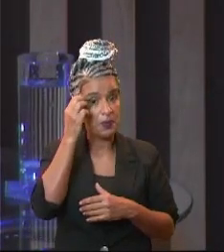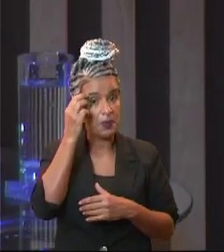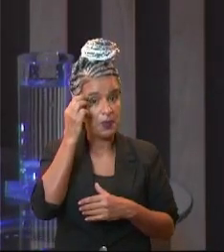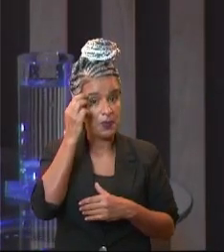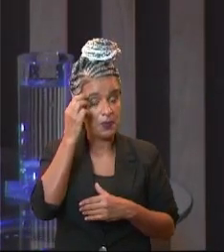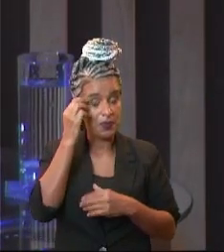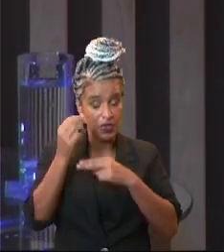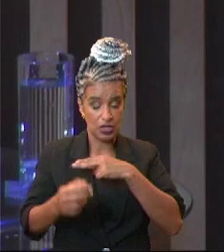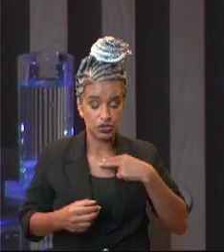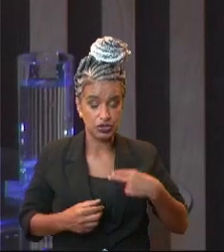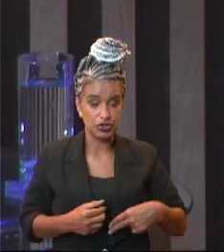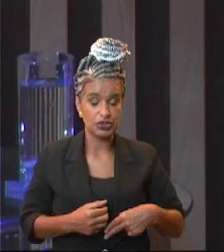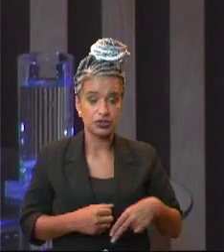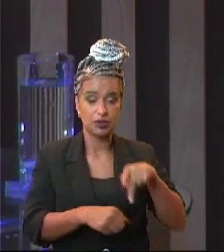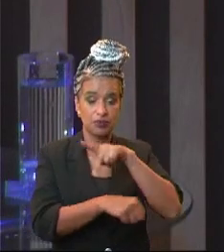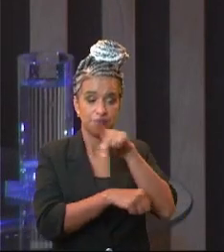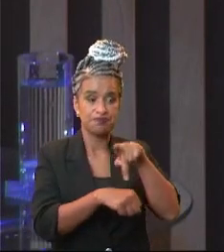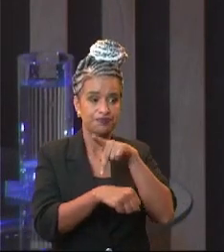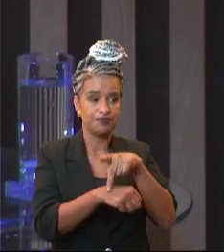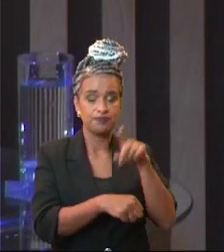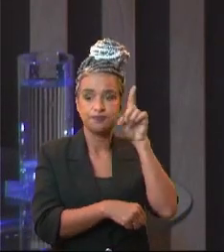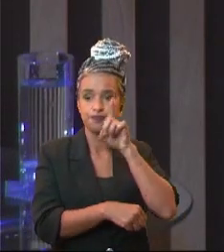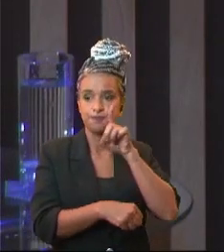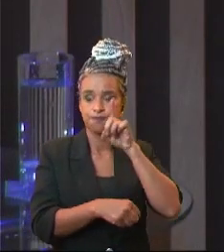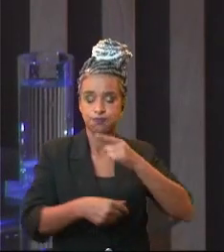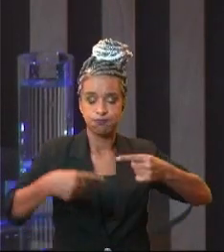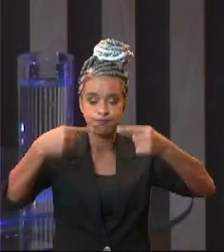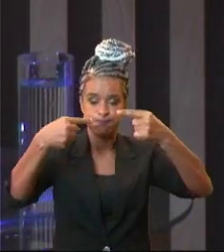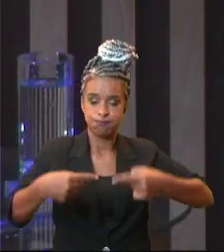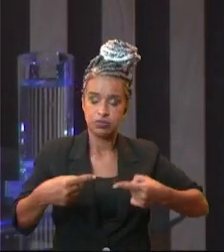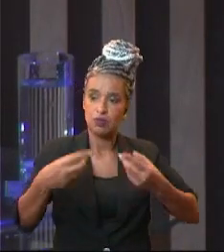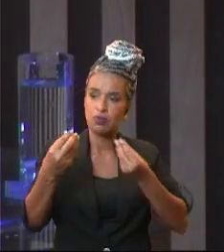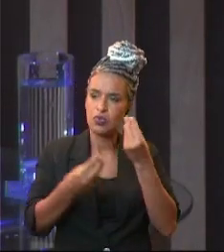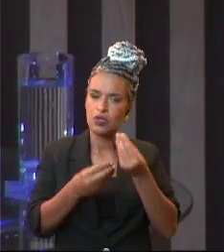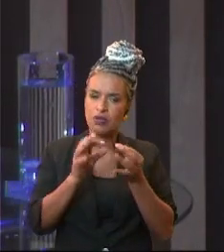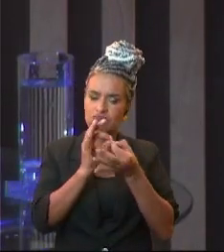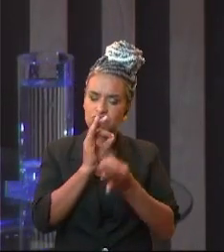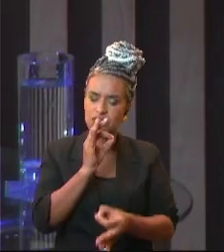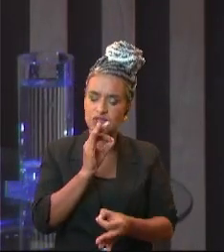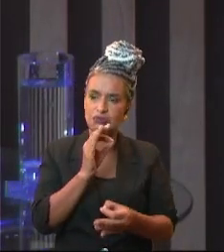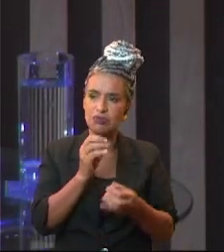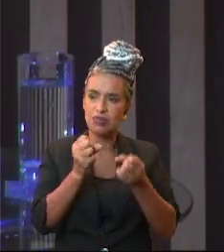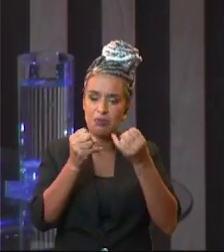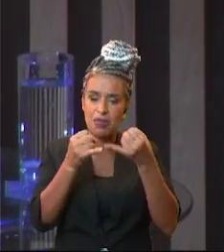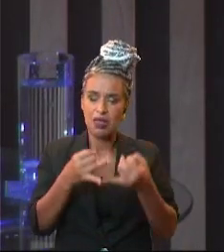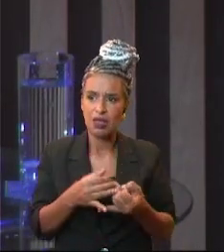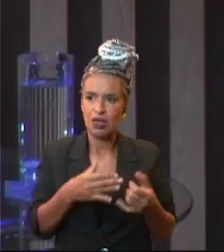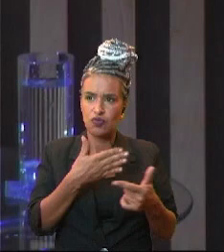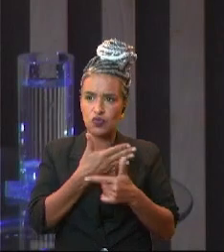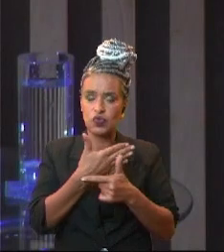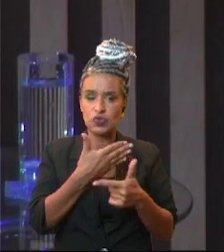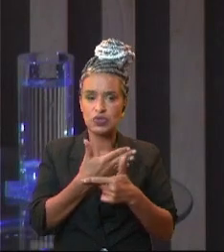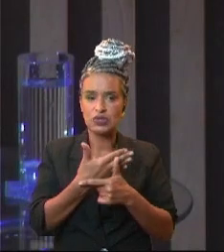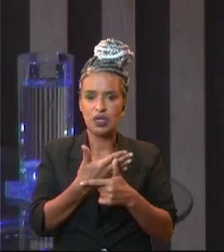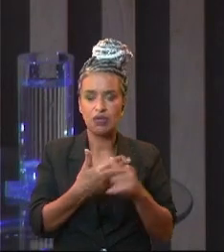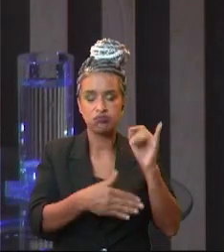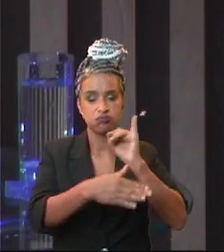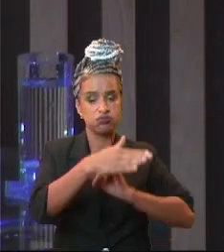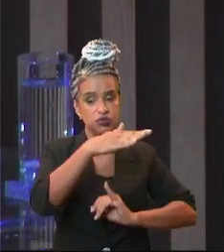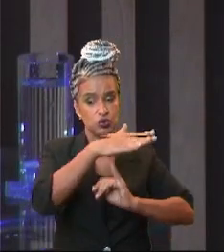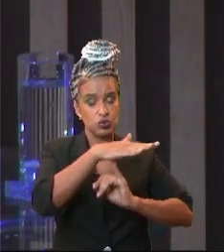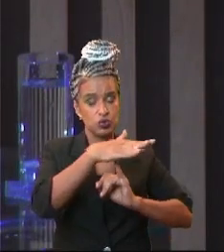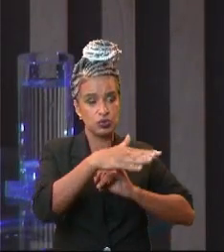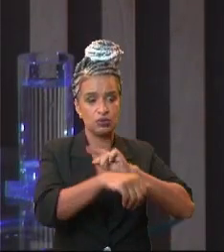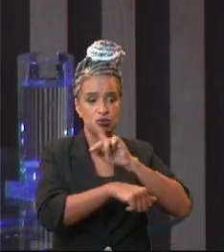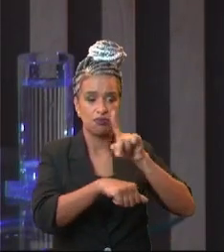intensidade entre China e Estados Unidos, eu queria que você pudesse elaborar um pouco mais sobre qual o papel, tanto de instituições, de